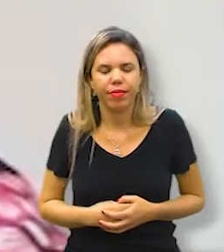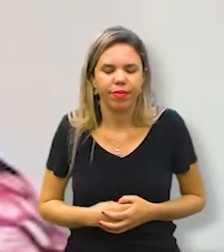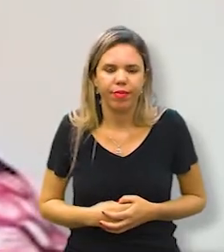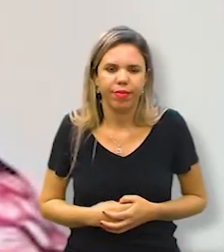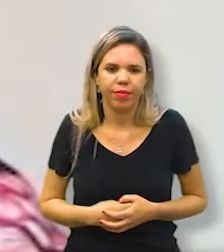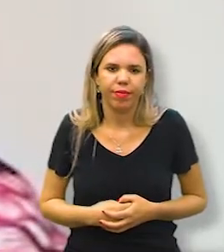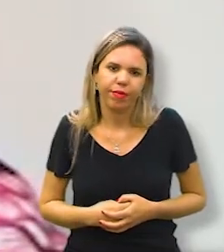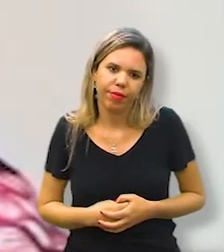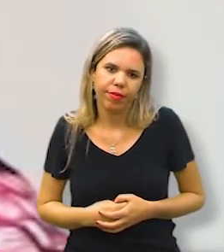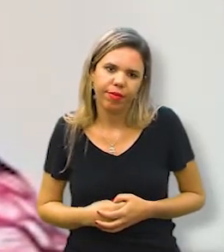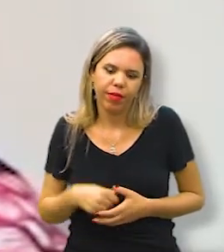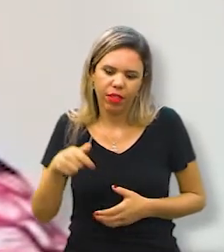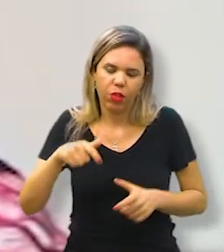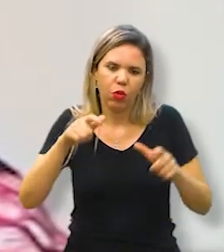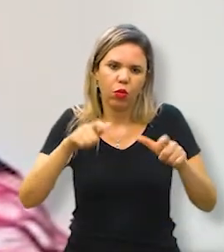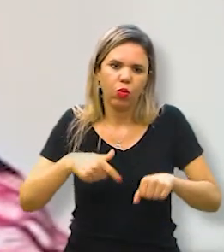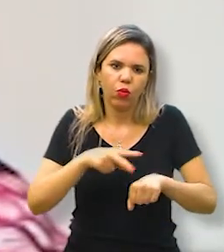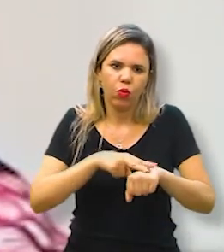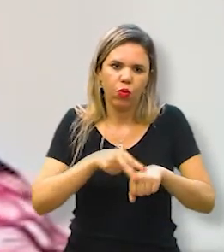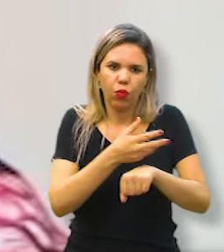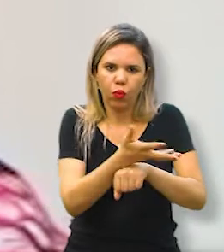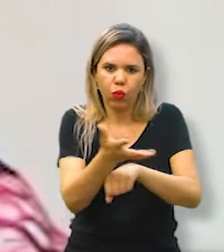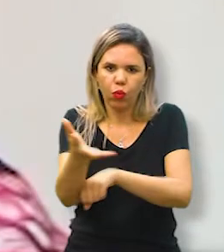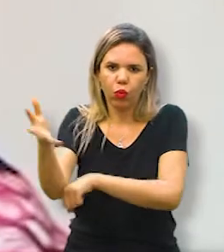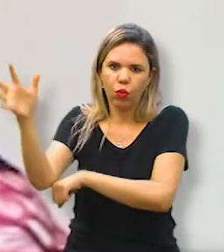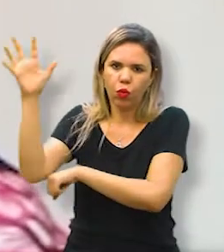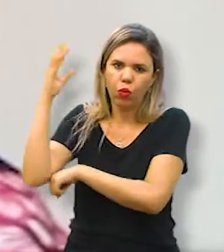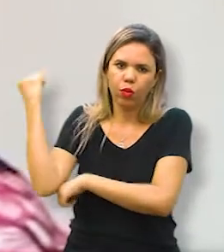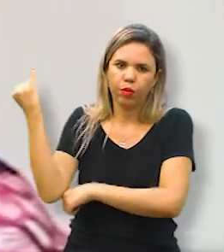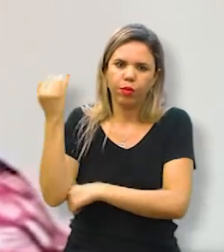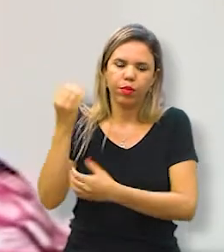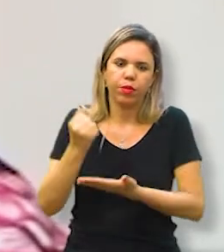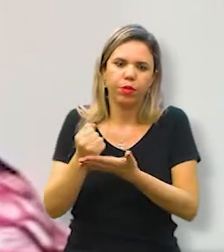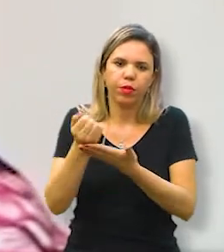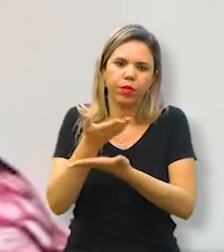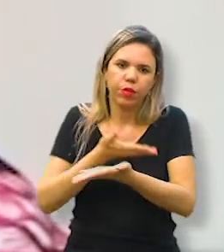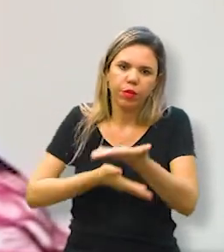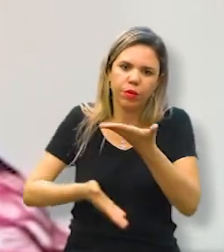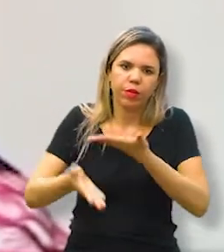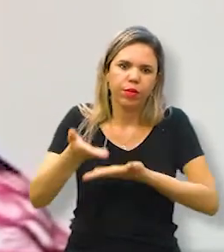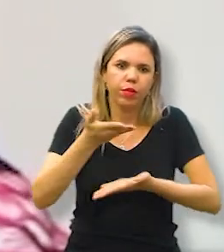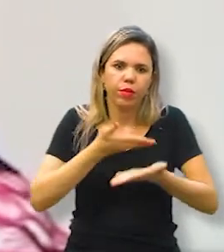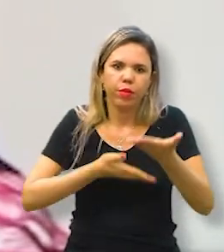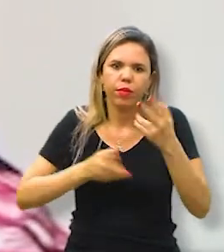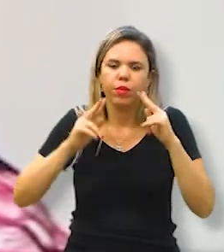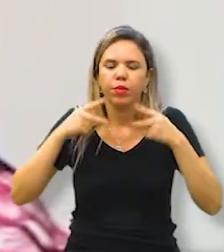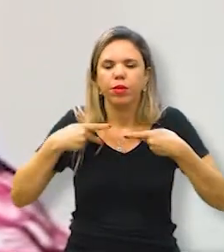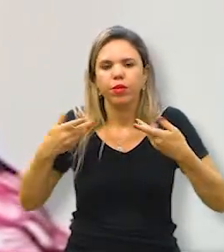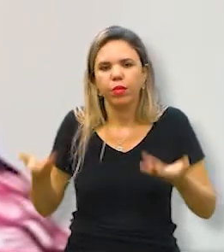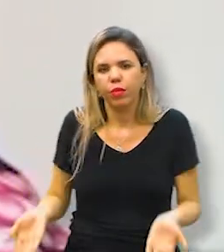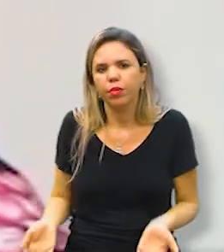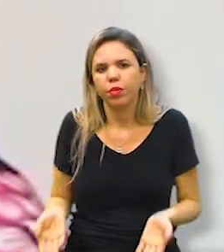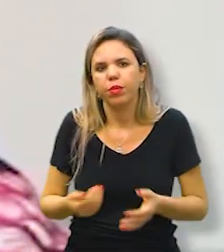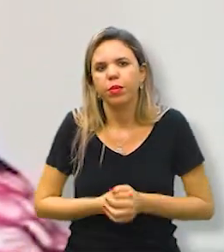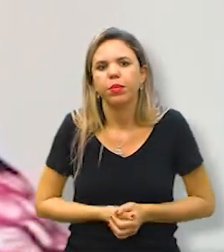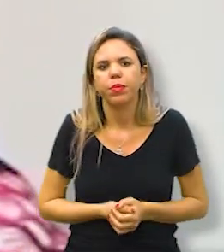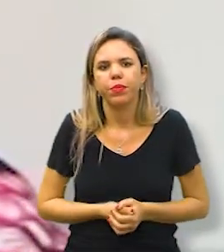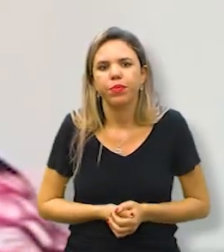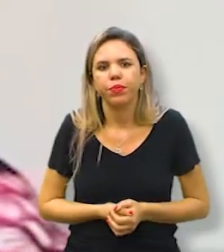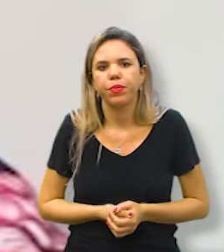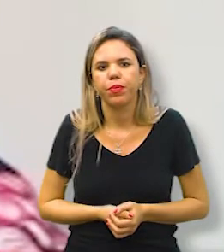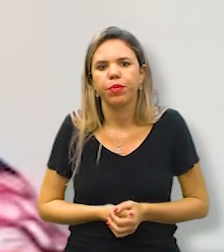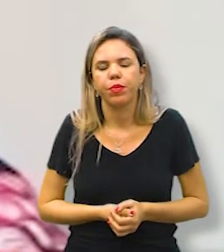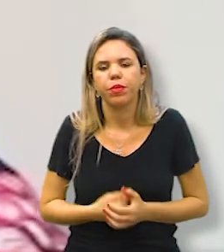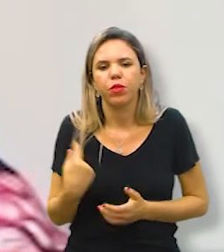Aqui, o verde é muito significante na harmonização do ser humano. E é isso aqui, o meio